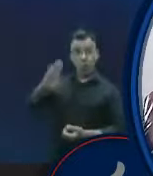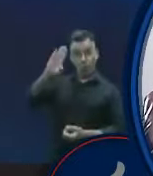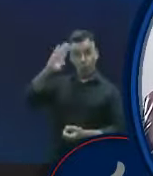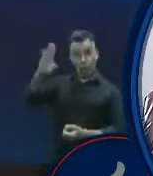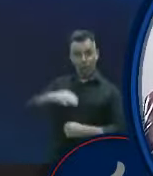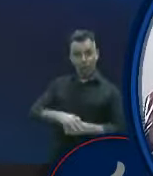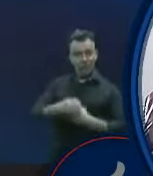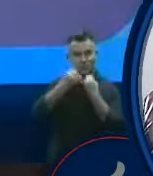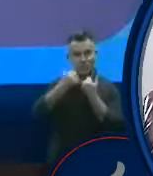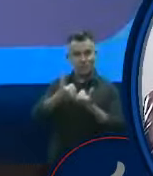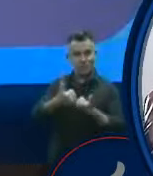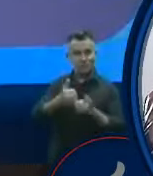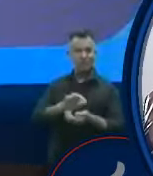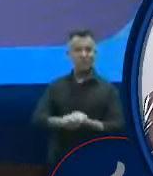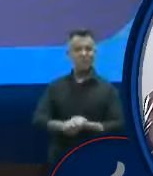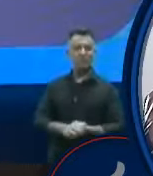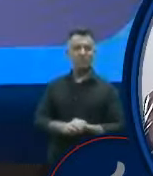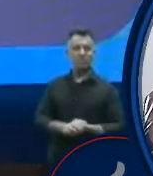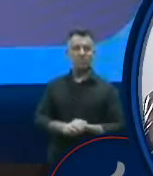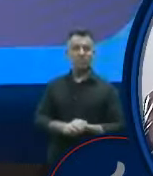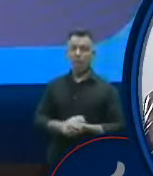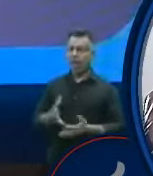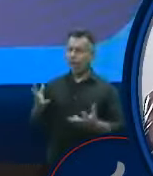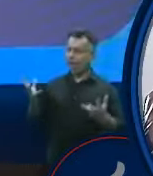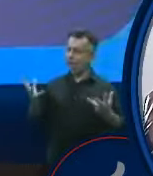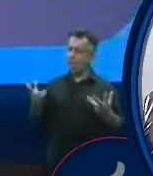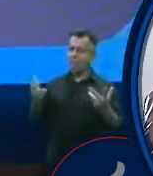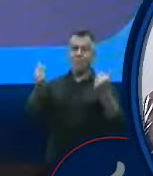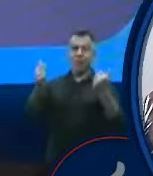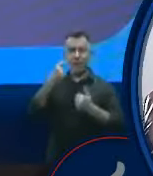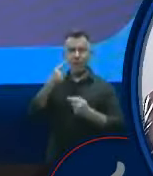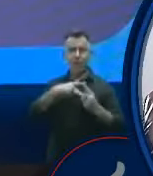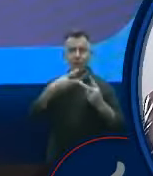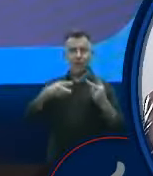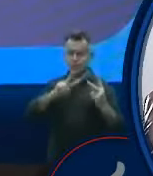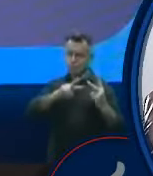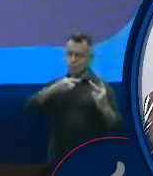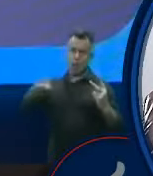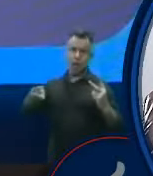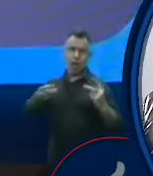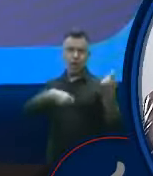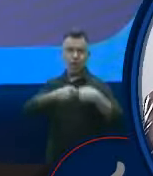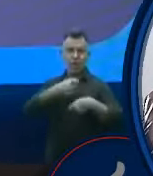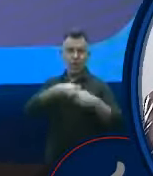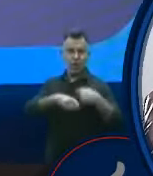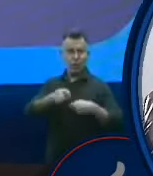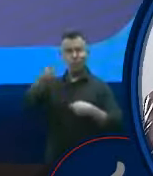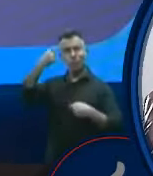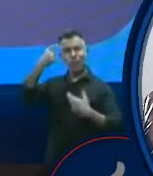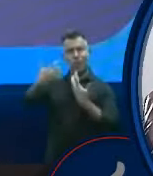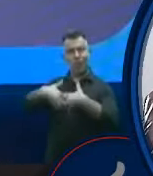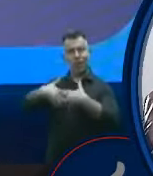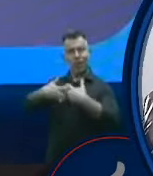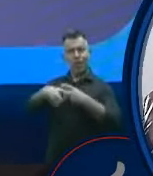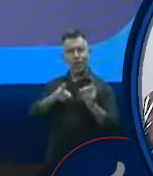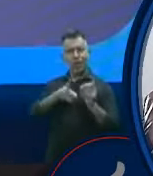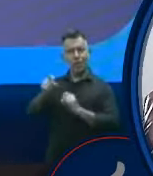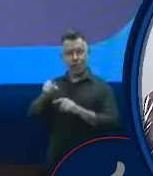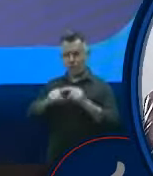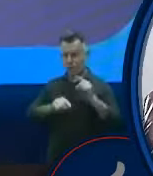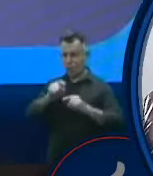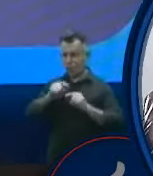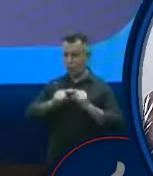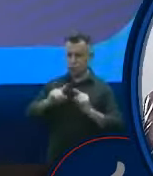Olá, tudo bem? É fantástico ver a Via migrando de um modelo de negócios todo pensado em vendas,